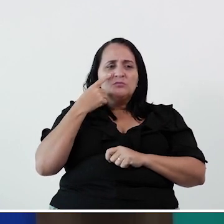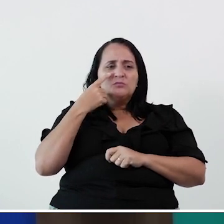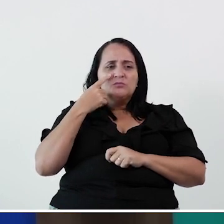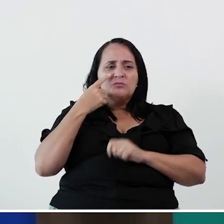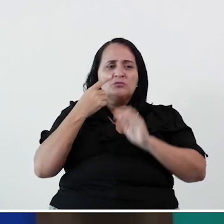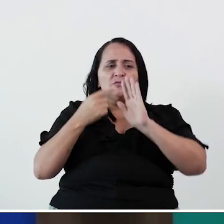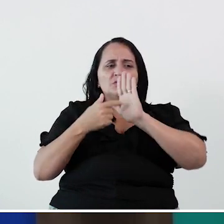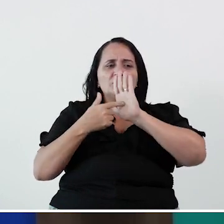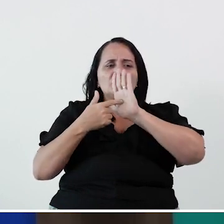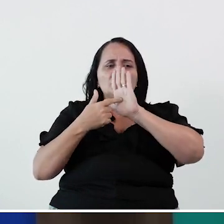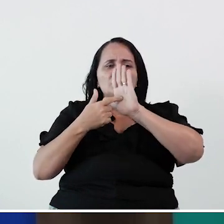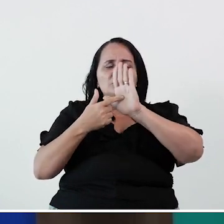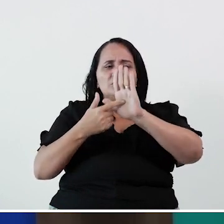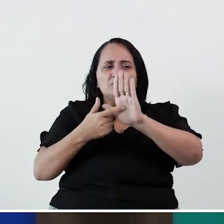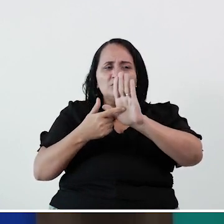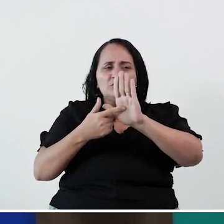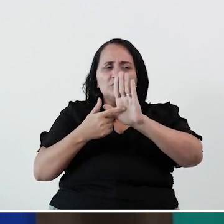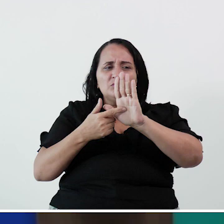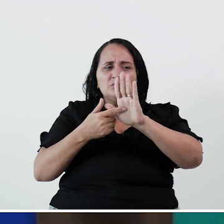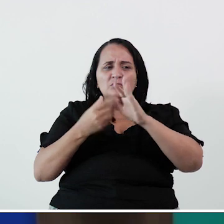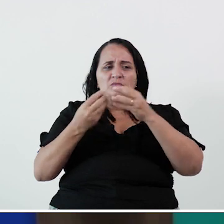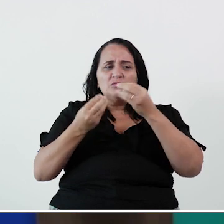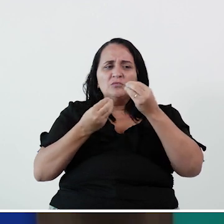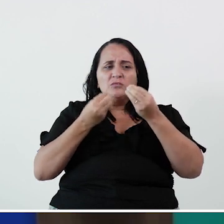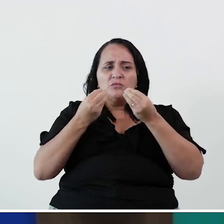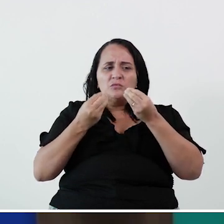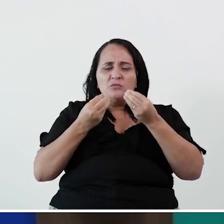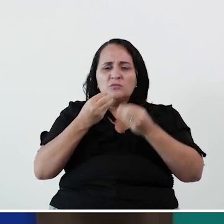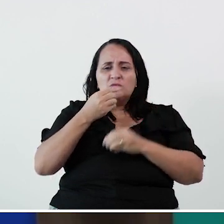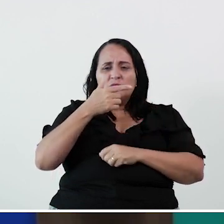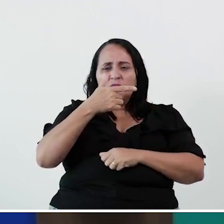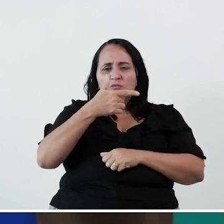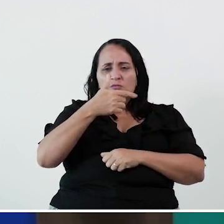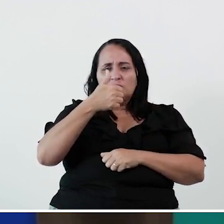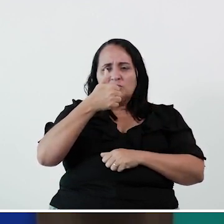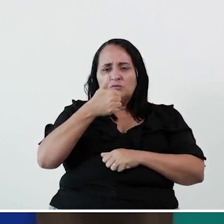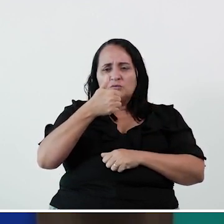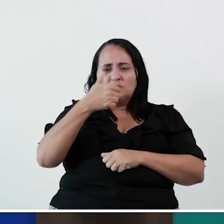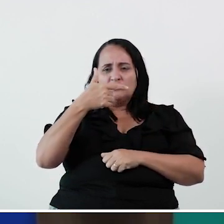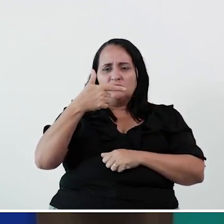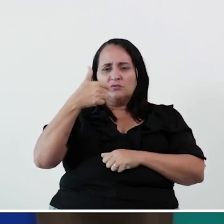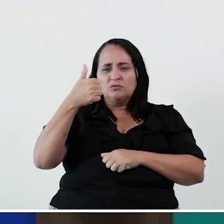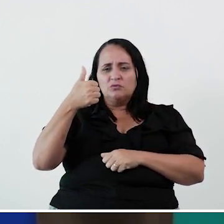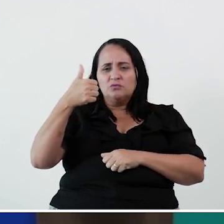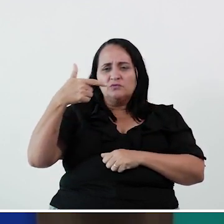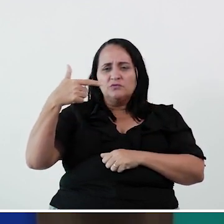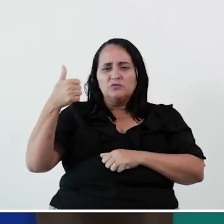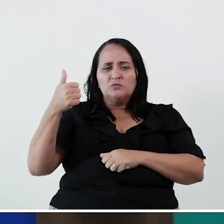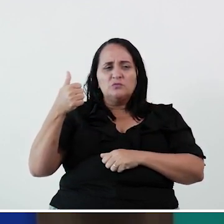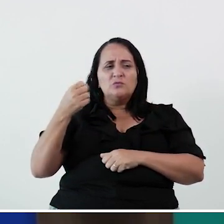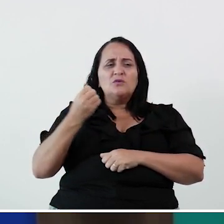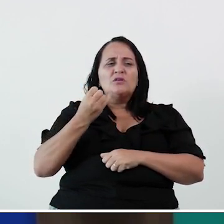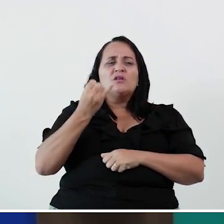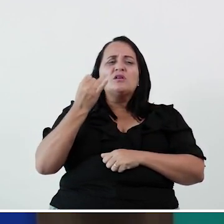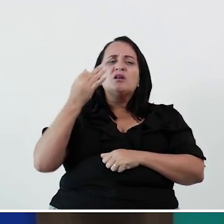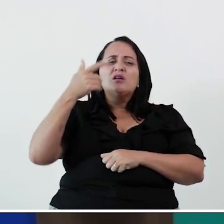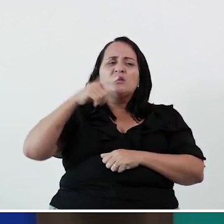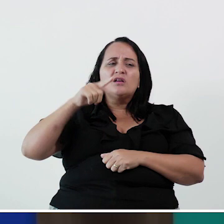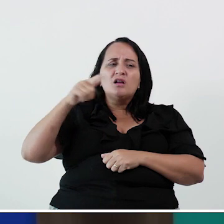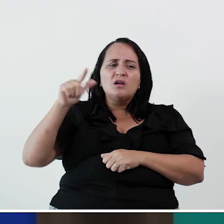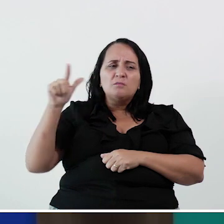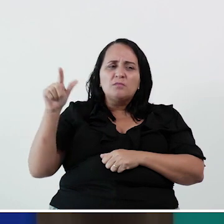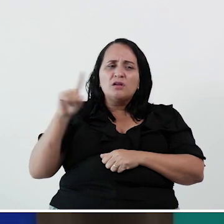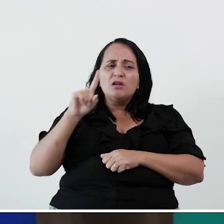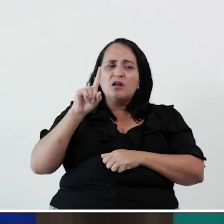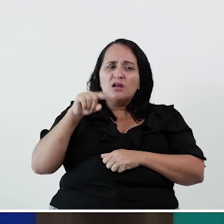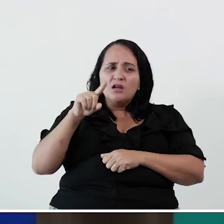1,21, 21, 21. Quem se repete periodicamente é o